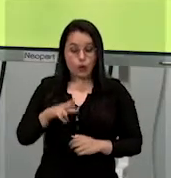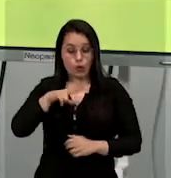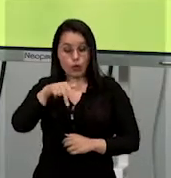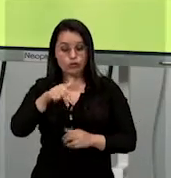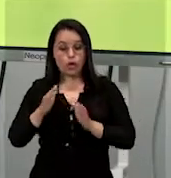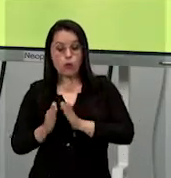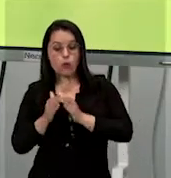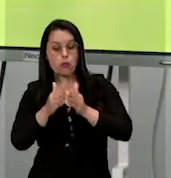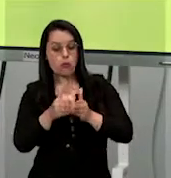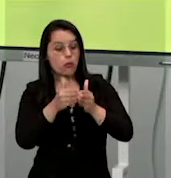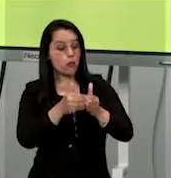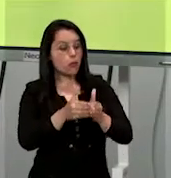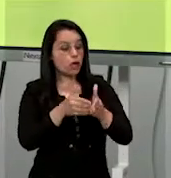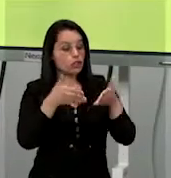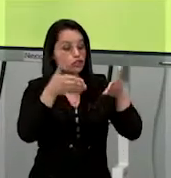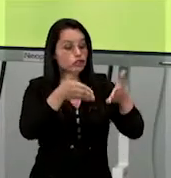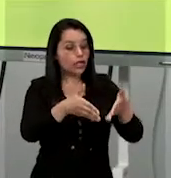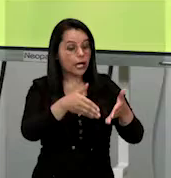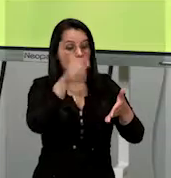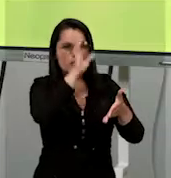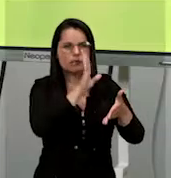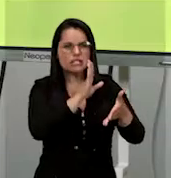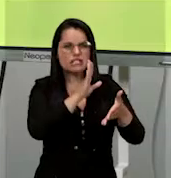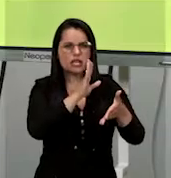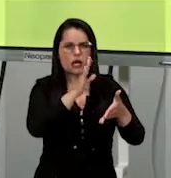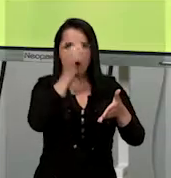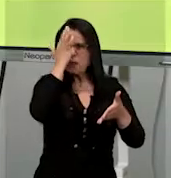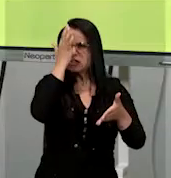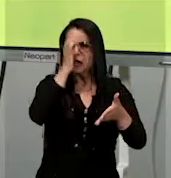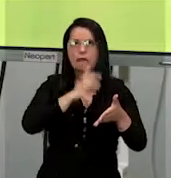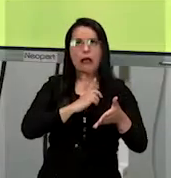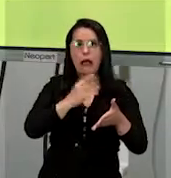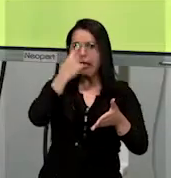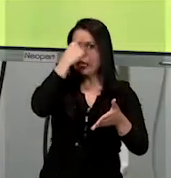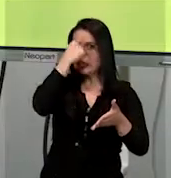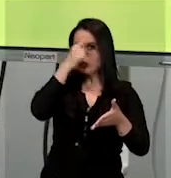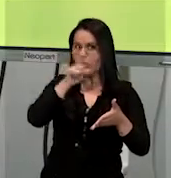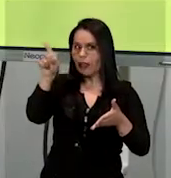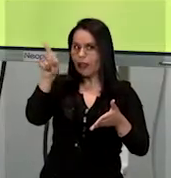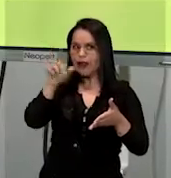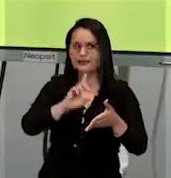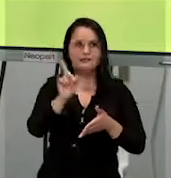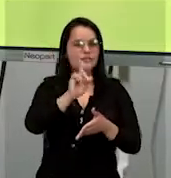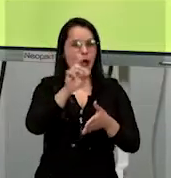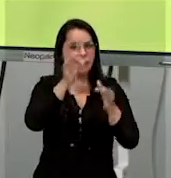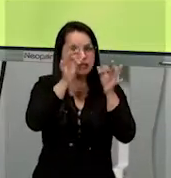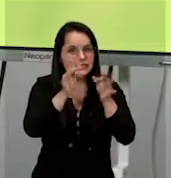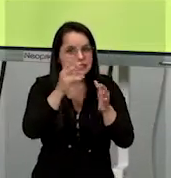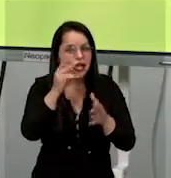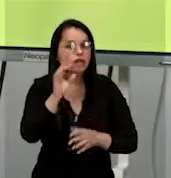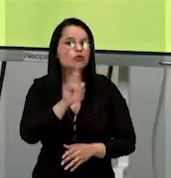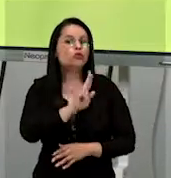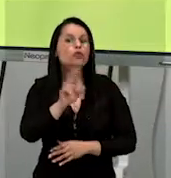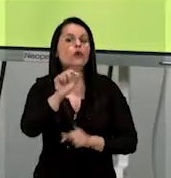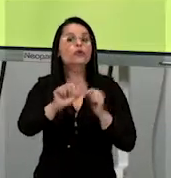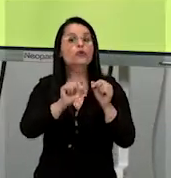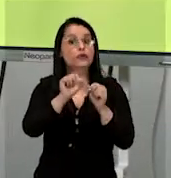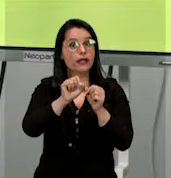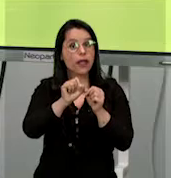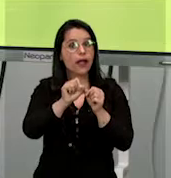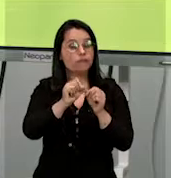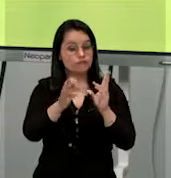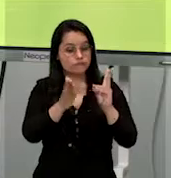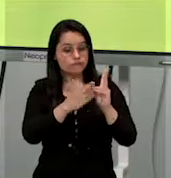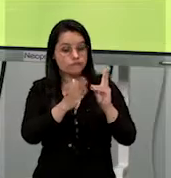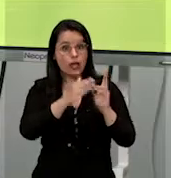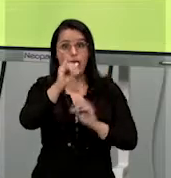aqui no Brasil, imaginavam que estavam chegando lá nas Índias. Mas, na verdade, o correto é indígenas. Bem,